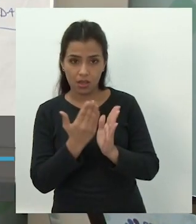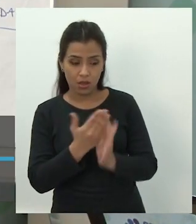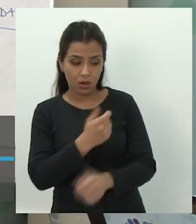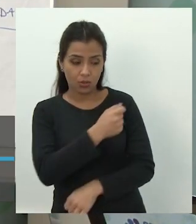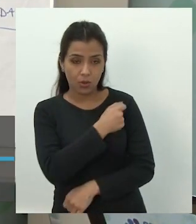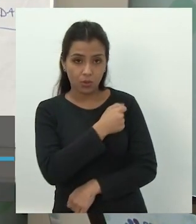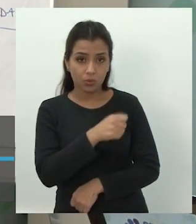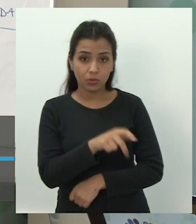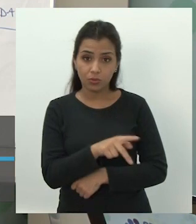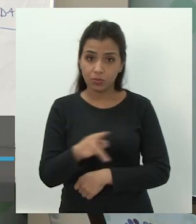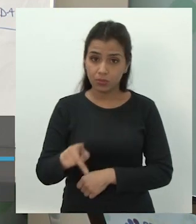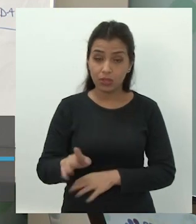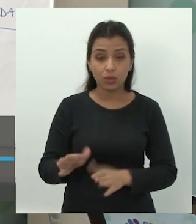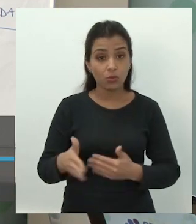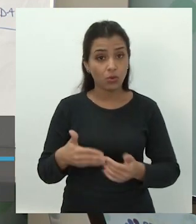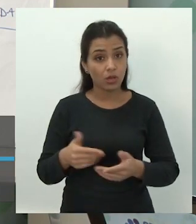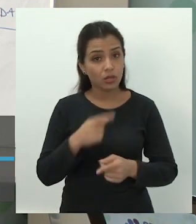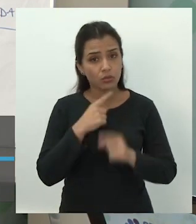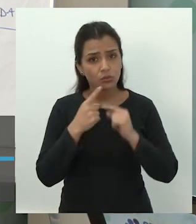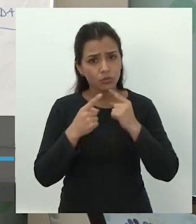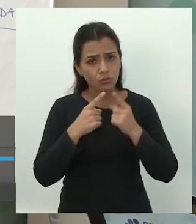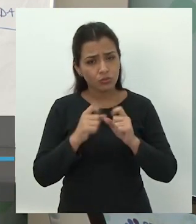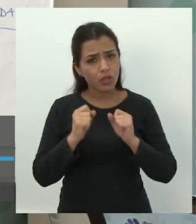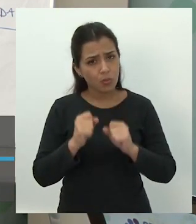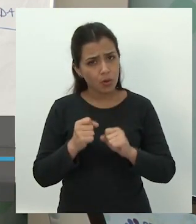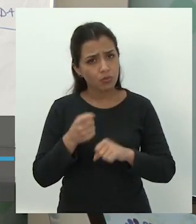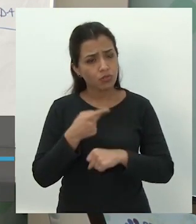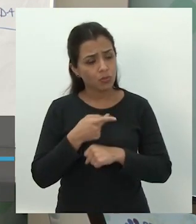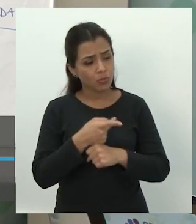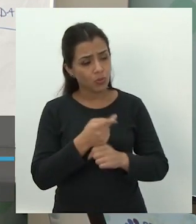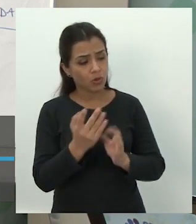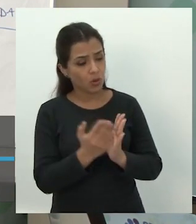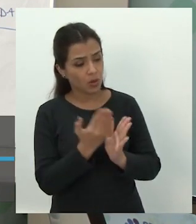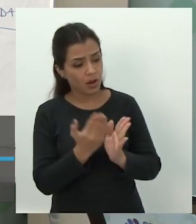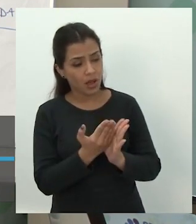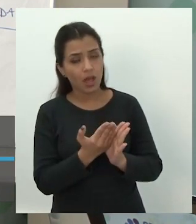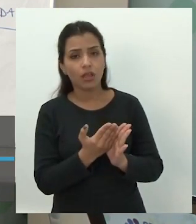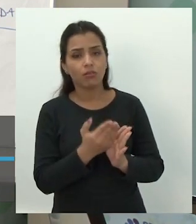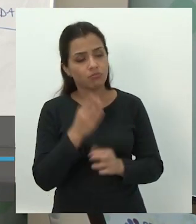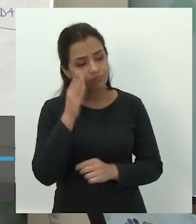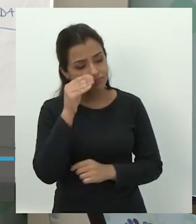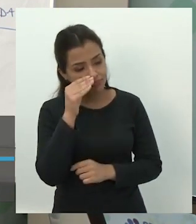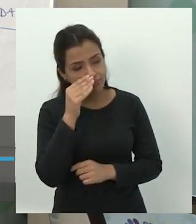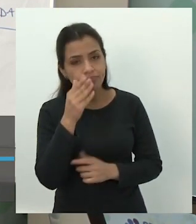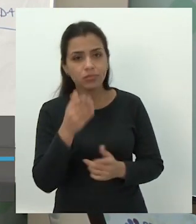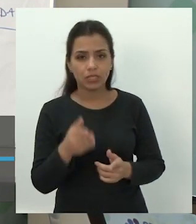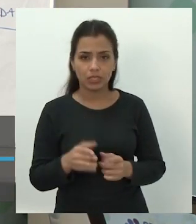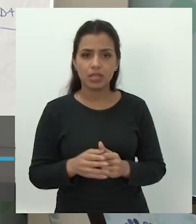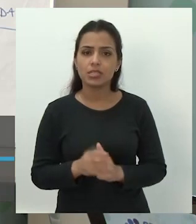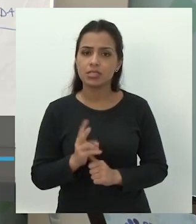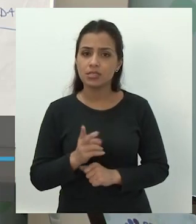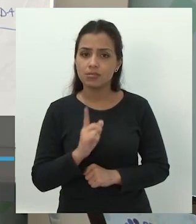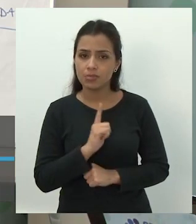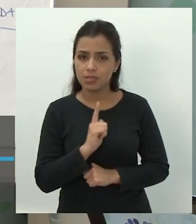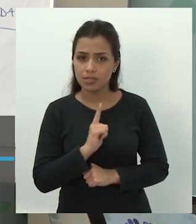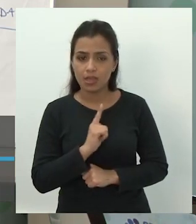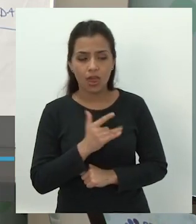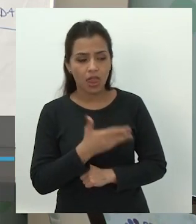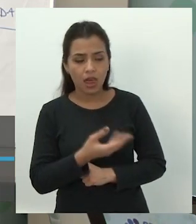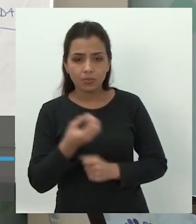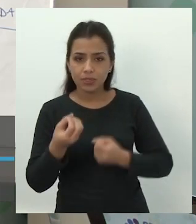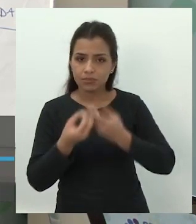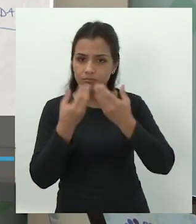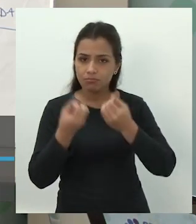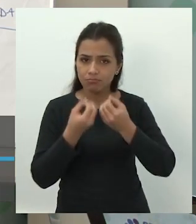professor, e qualquer dúvida vocês podem, então, recorrer ao caderno e dar uma consultadinha lá, né? Sempre tem lá também um banco de